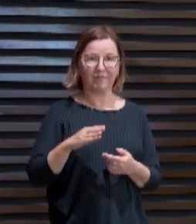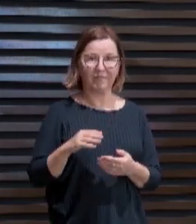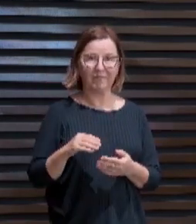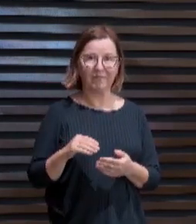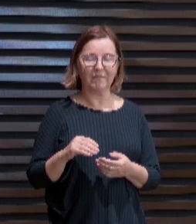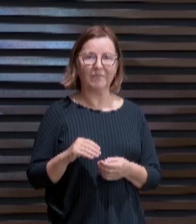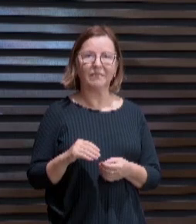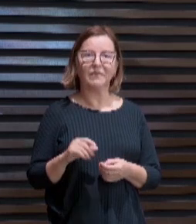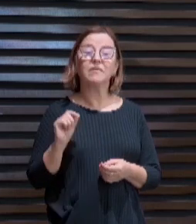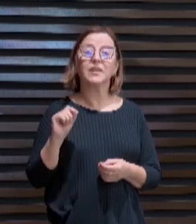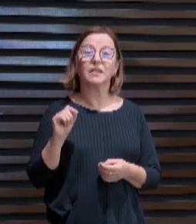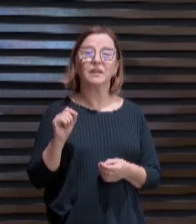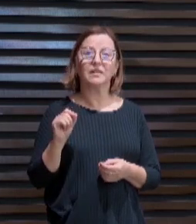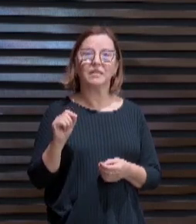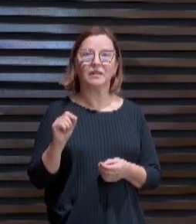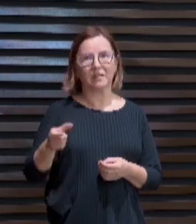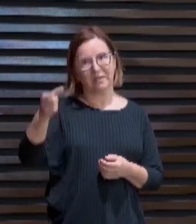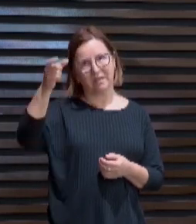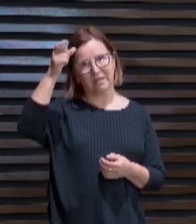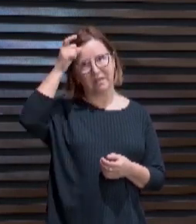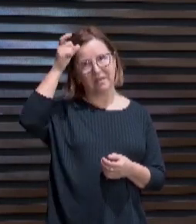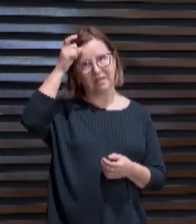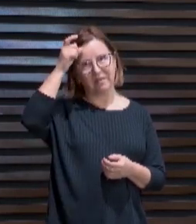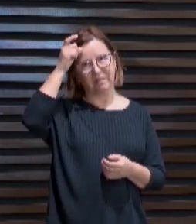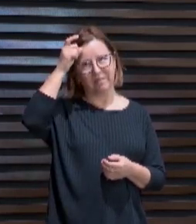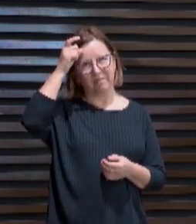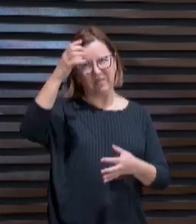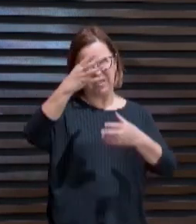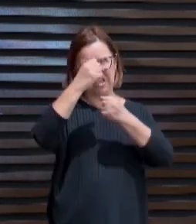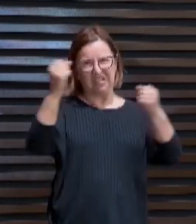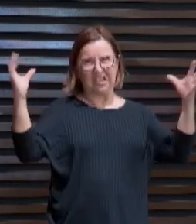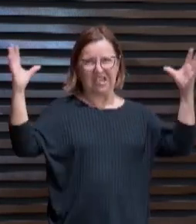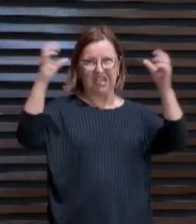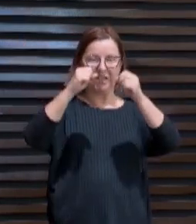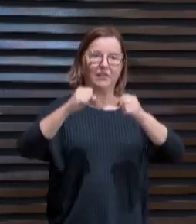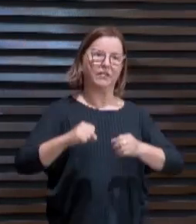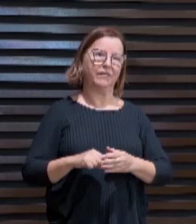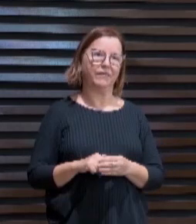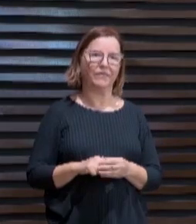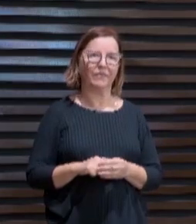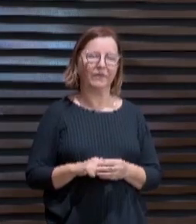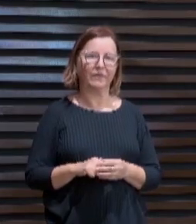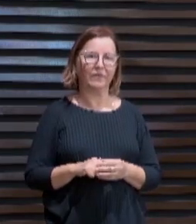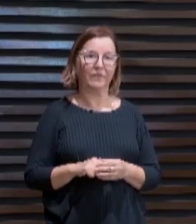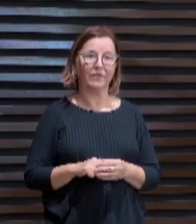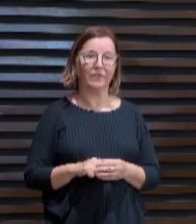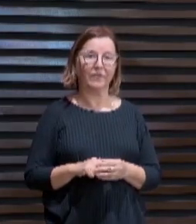né? Que é o próprio Satanás, que são as forças das trevas. Então a igreja, ela tem 3